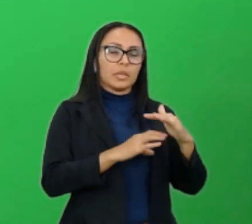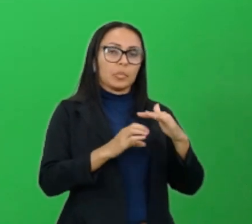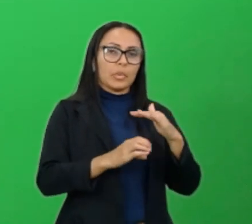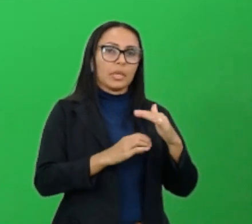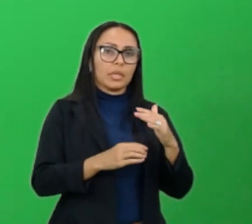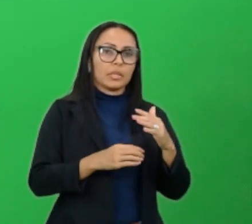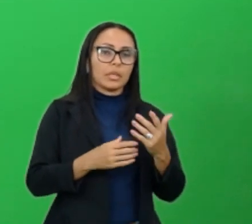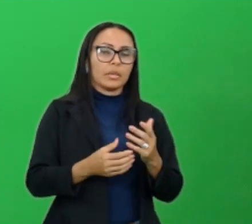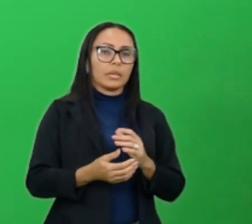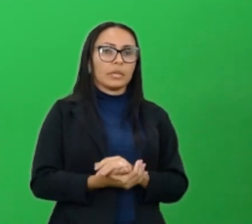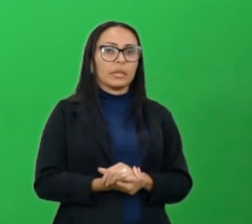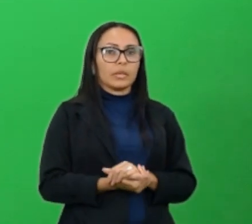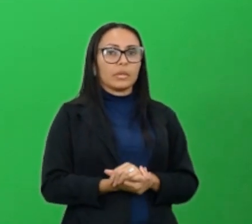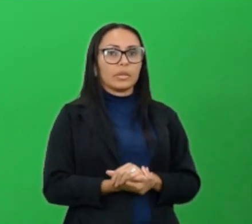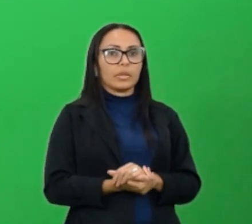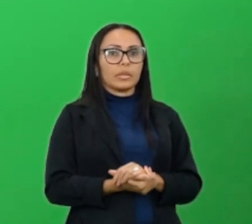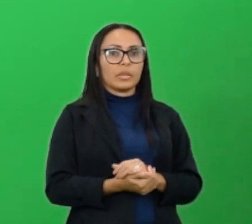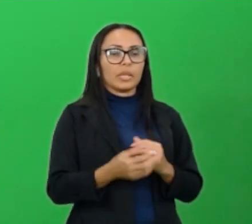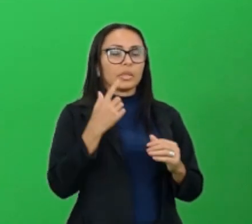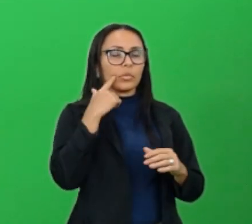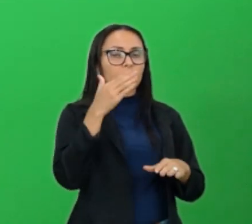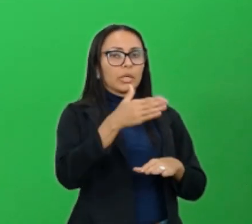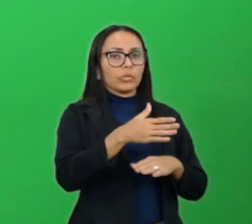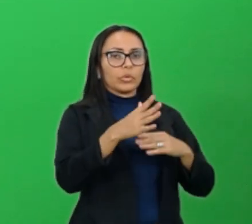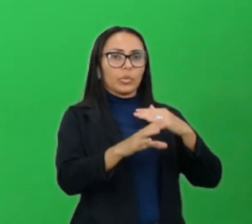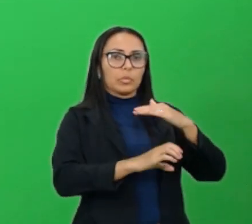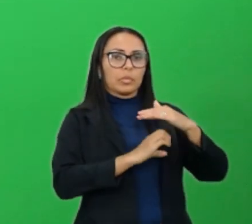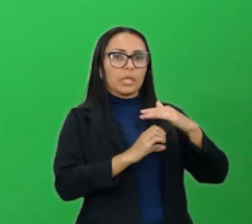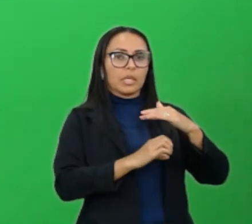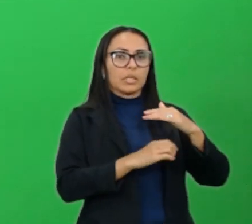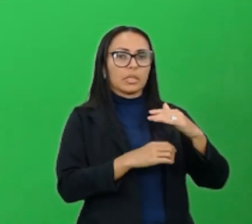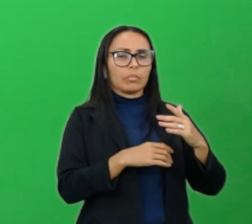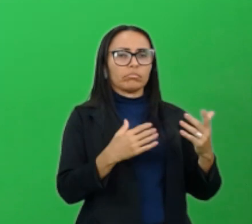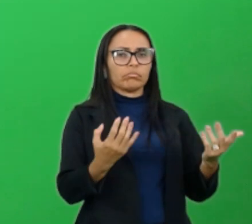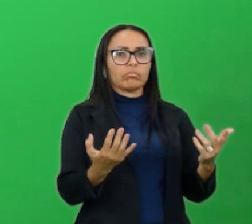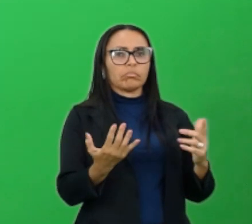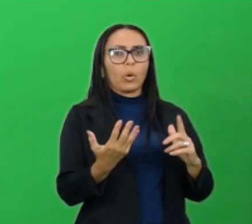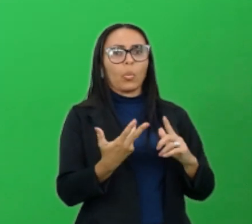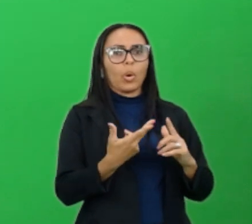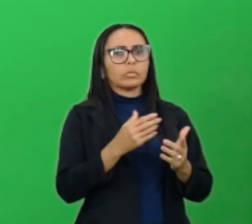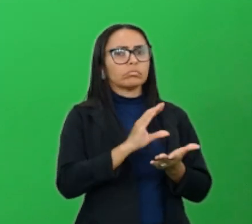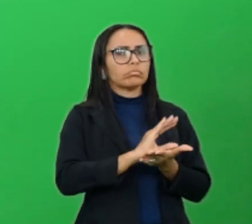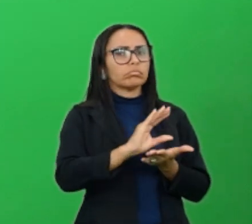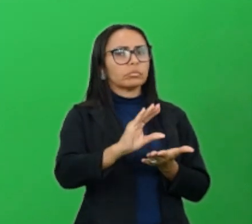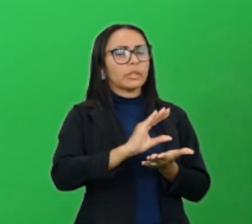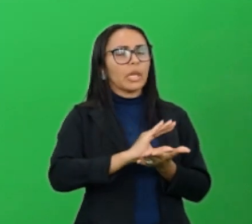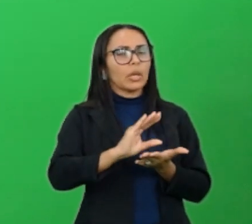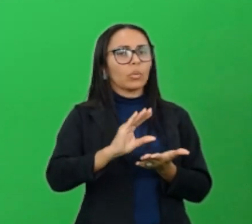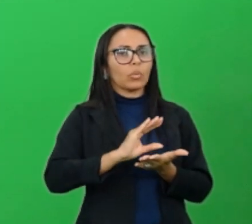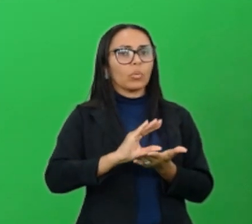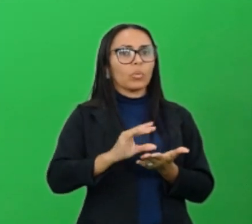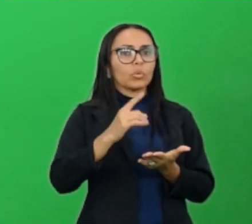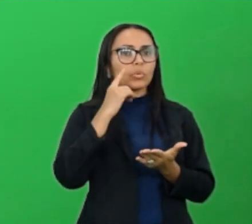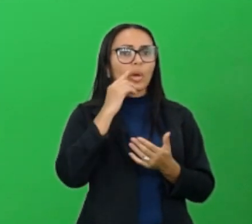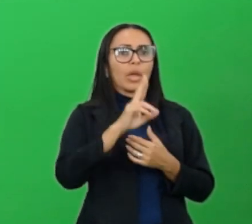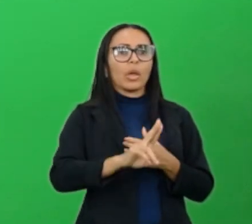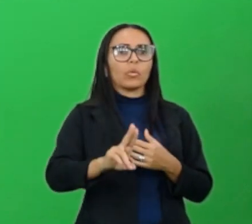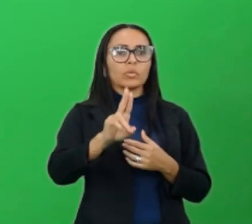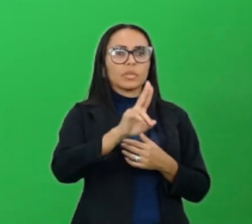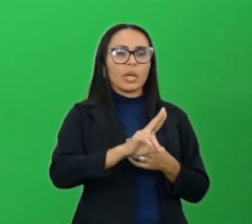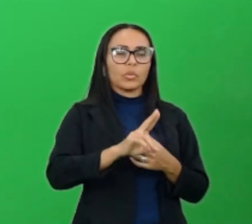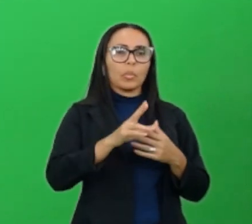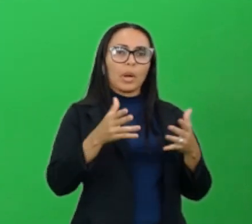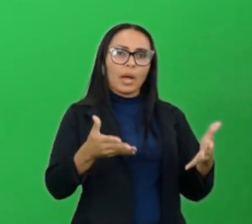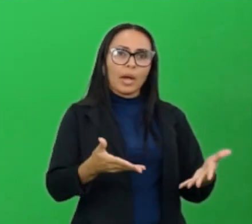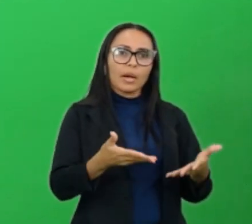ou seja, dentro de uma empresa, o quanto de recurso é canalizado para iniciativas inovadoras em comparação